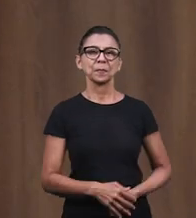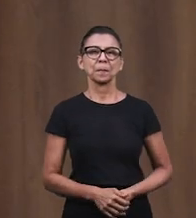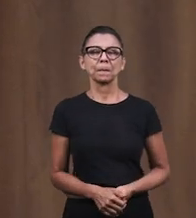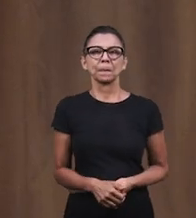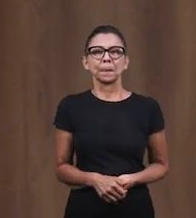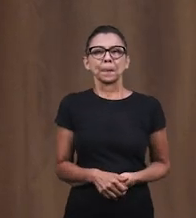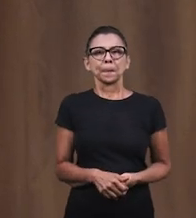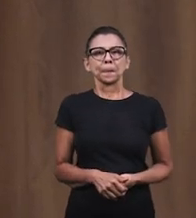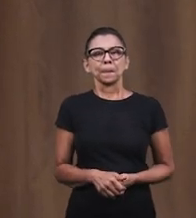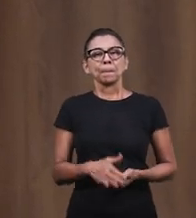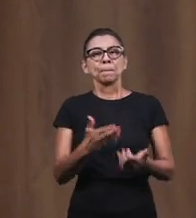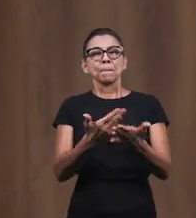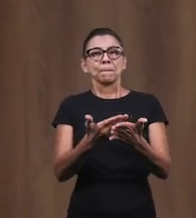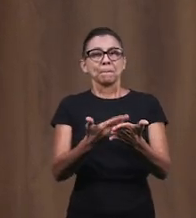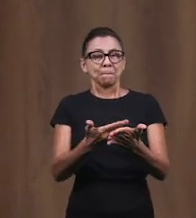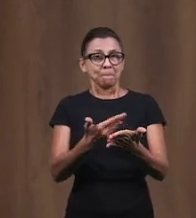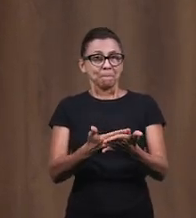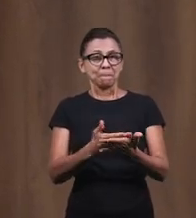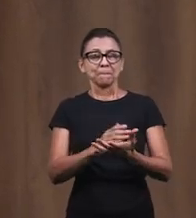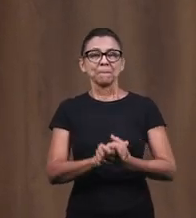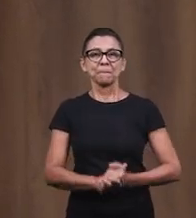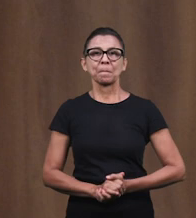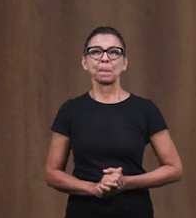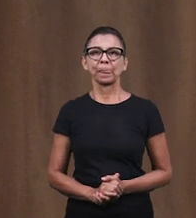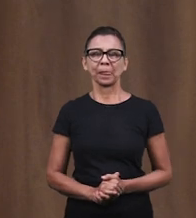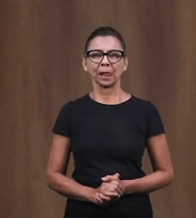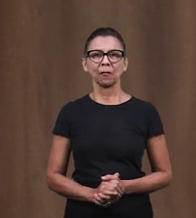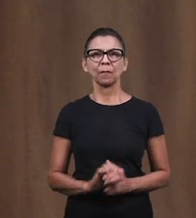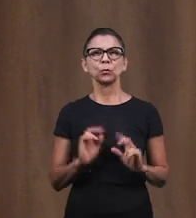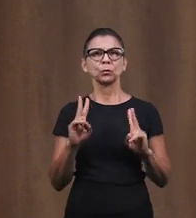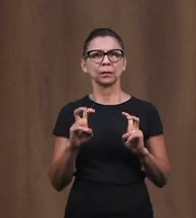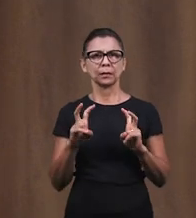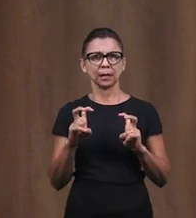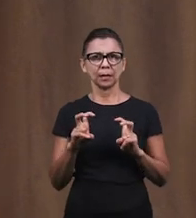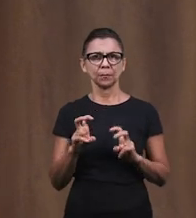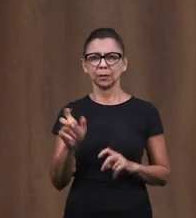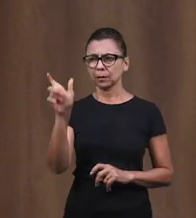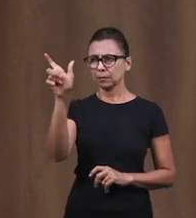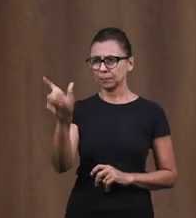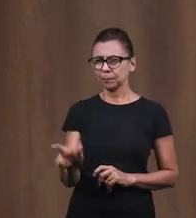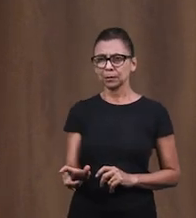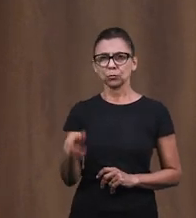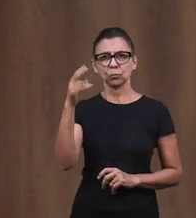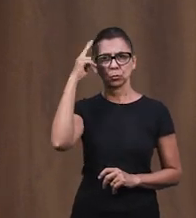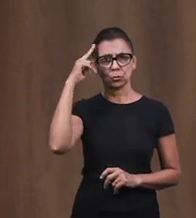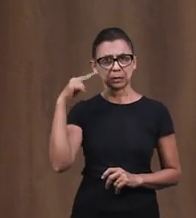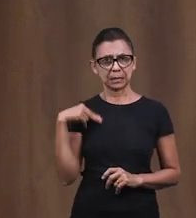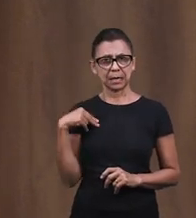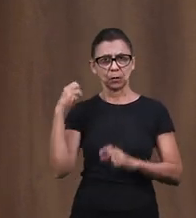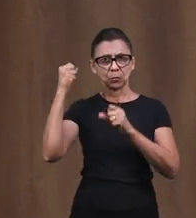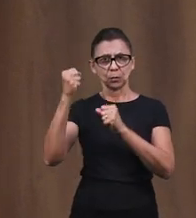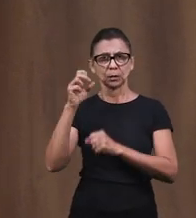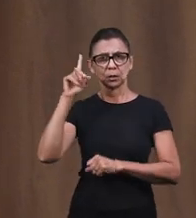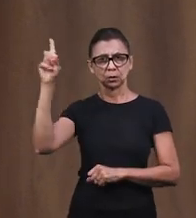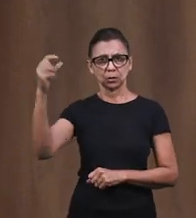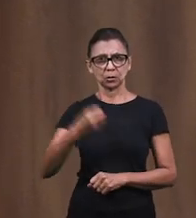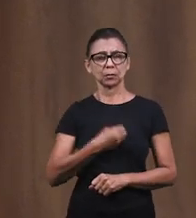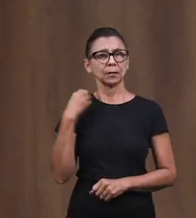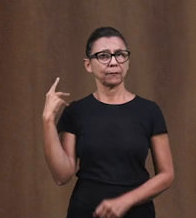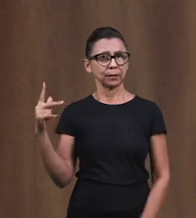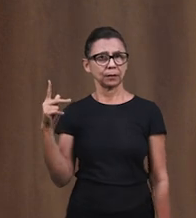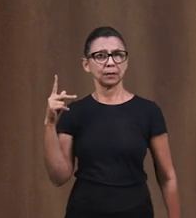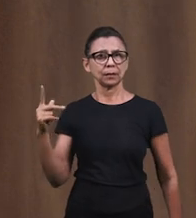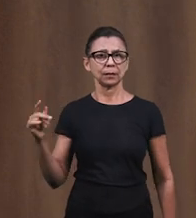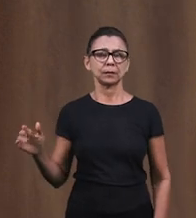Nós vamos começar a nossa aula sobre o poder de Deus na vida de José, relembrando aquilo que nós já aprendemos. José